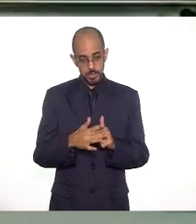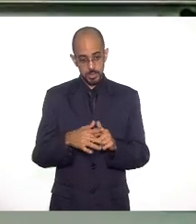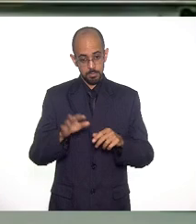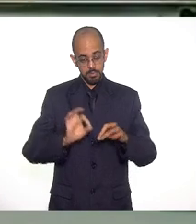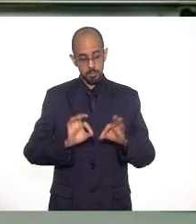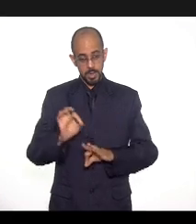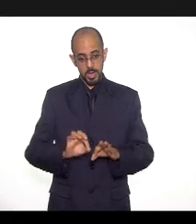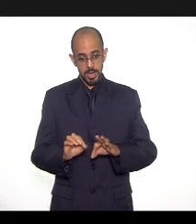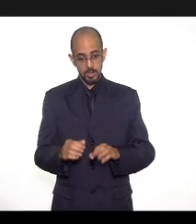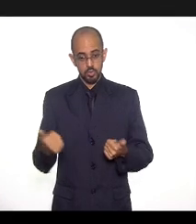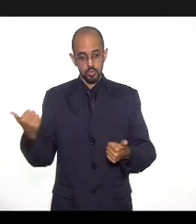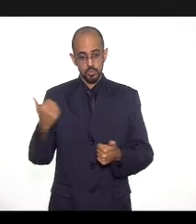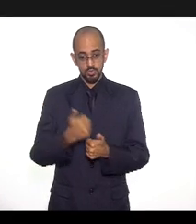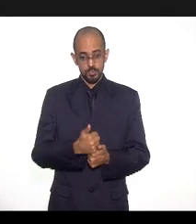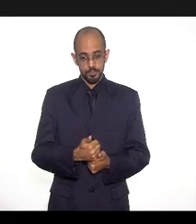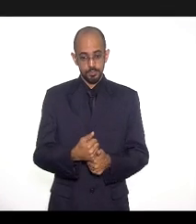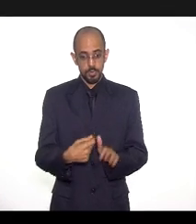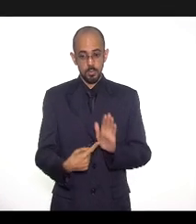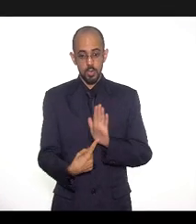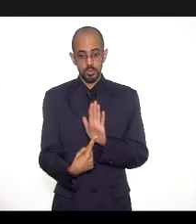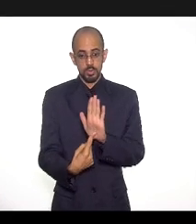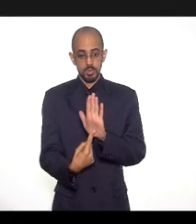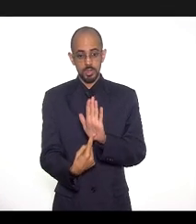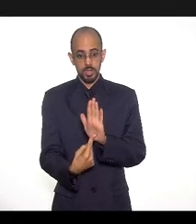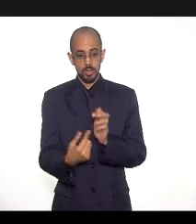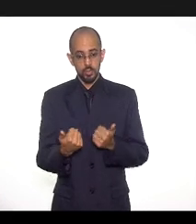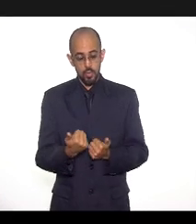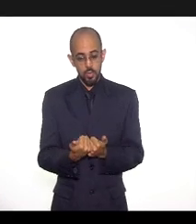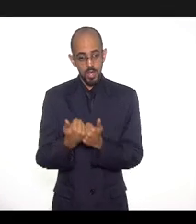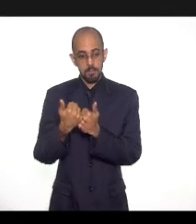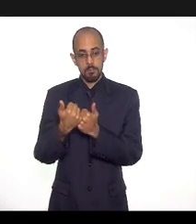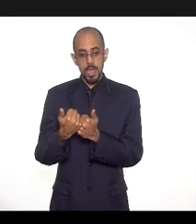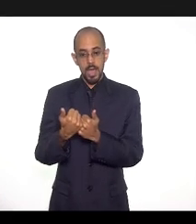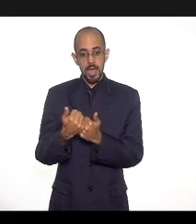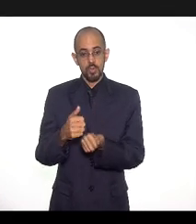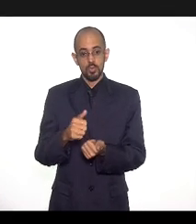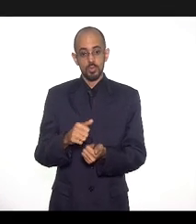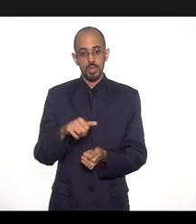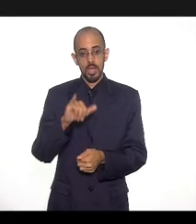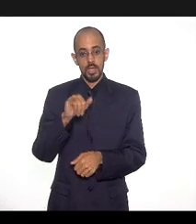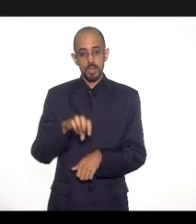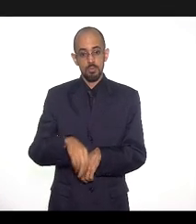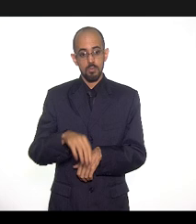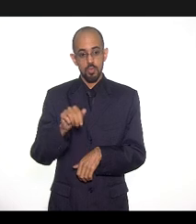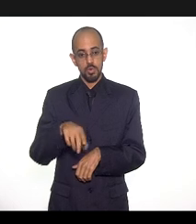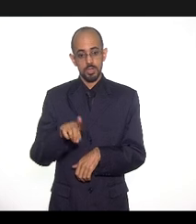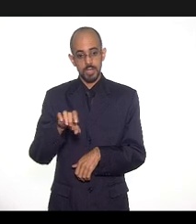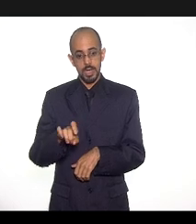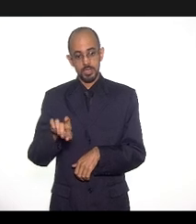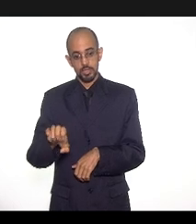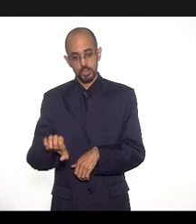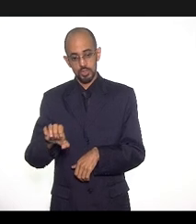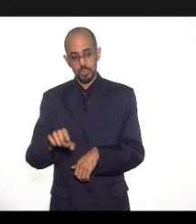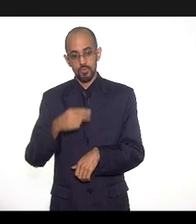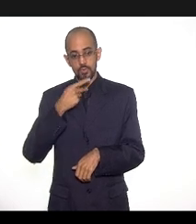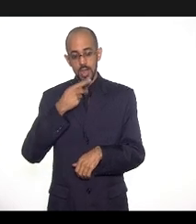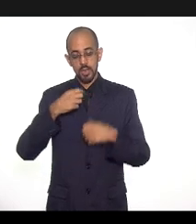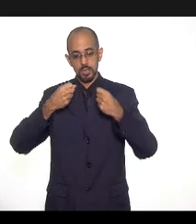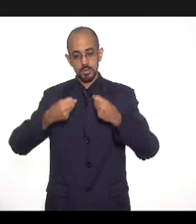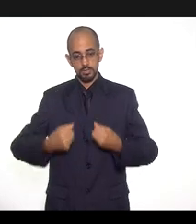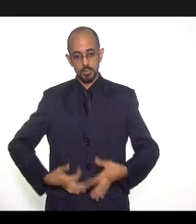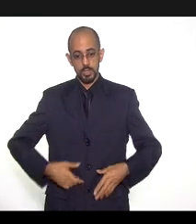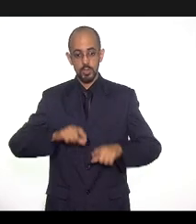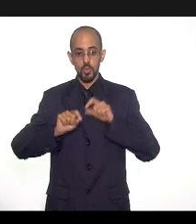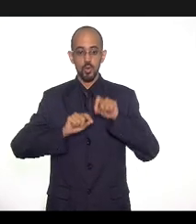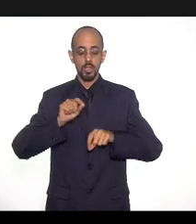mostrando o amparo da imunidade no artigo da lei federal, dizendo o que é imunidade,